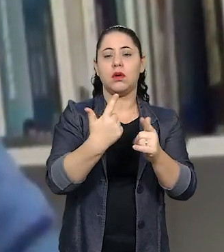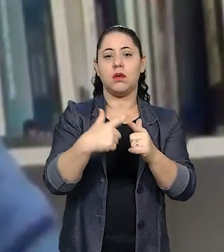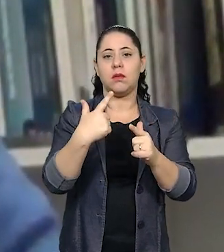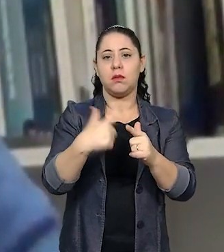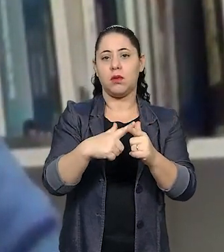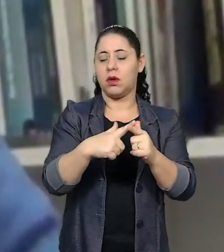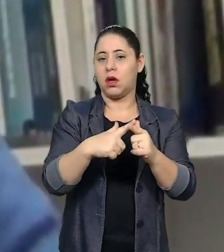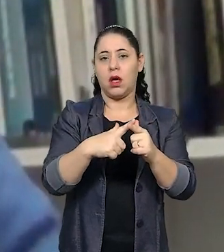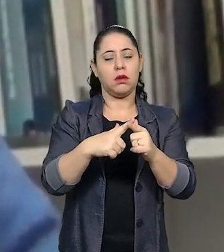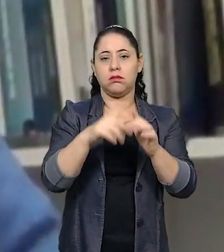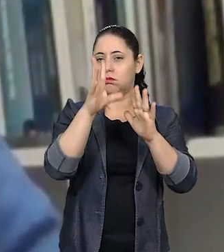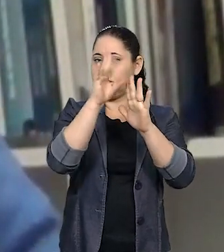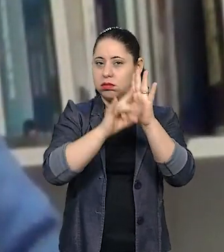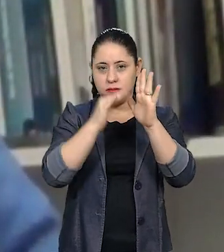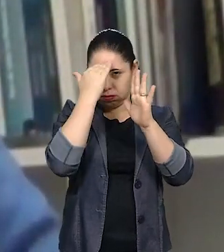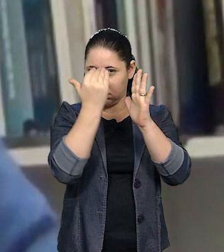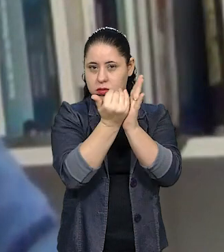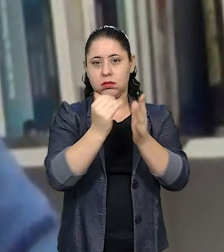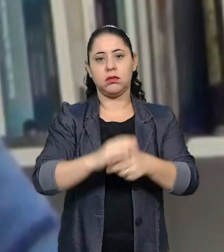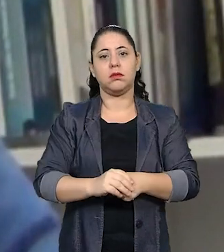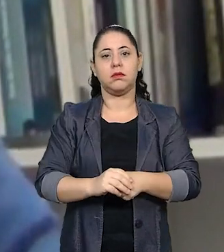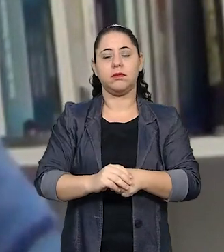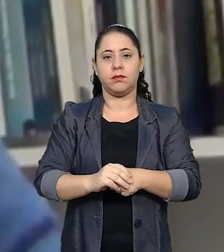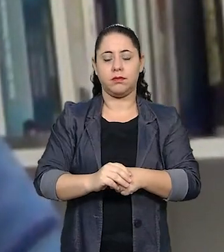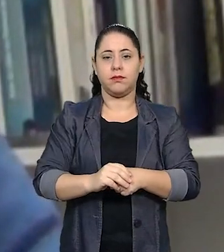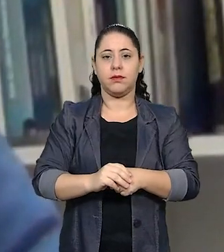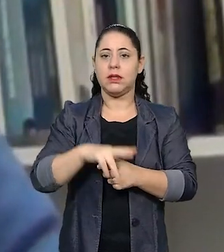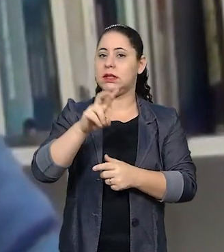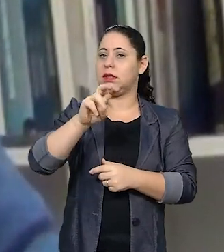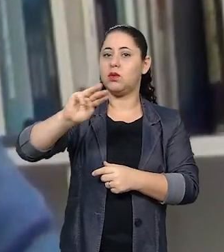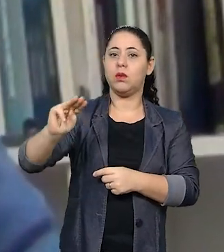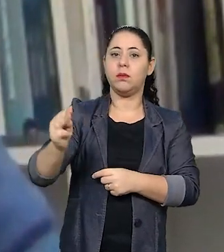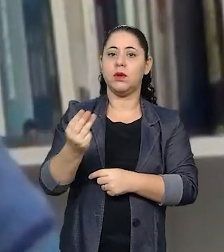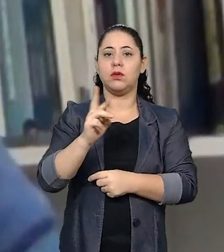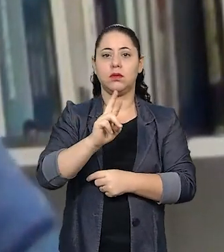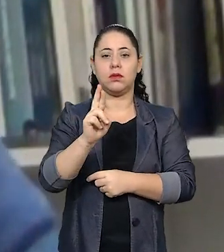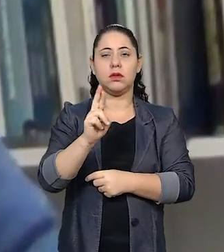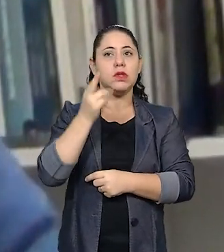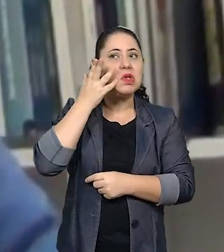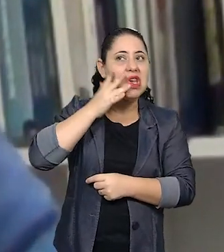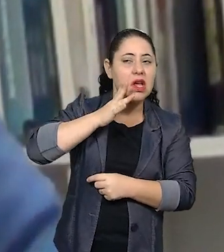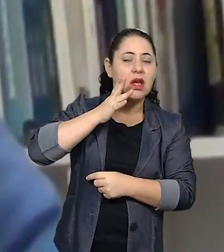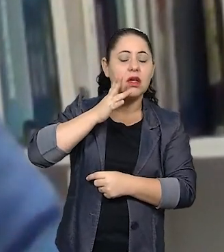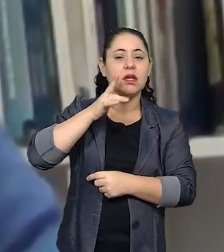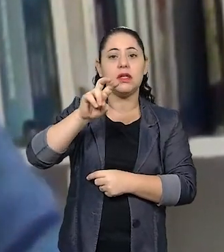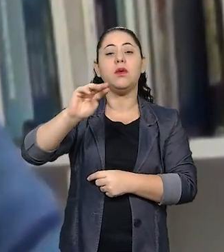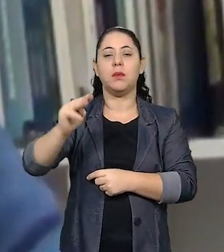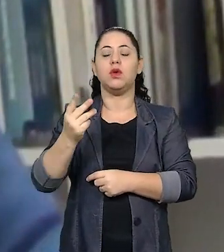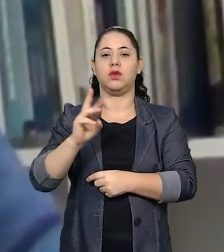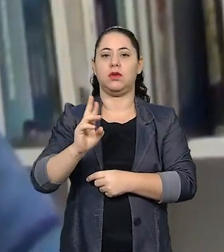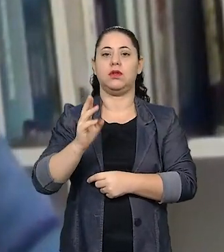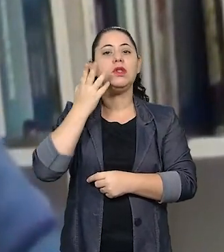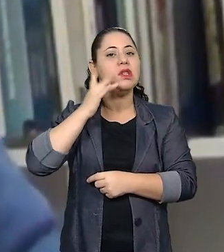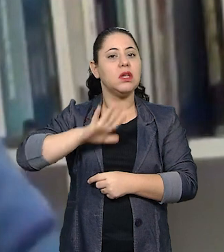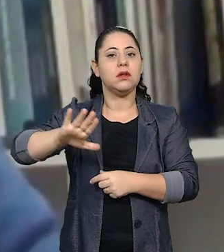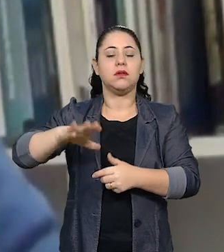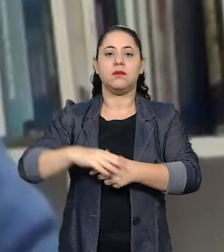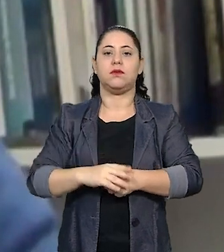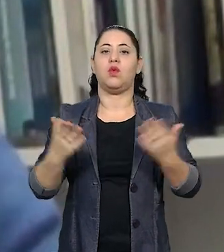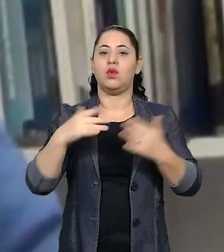de crianças, 42% dessas crianças, então, teriam necessidade de creche, pois atenderiam a esses critérios.